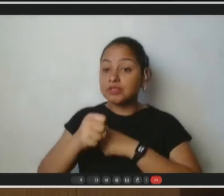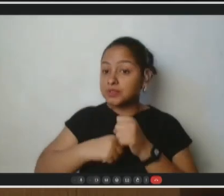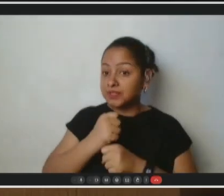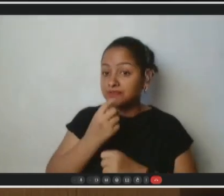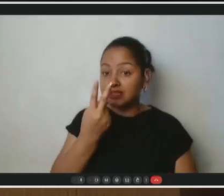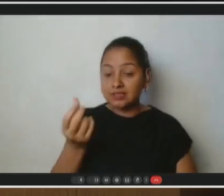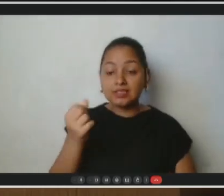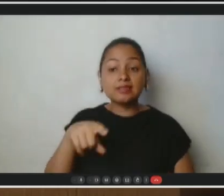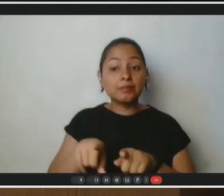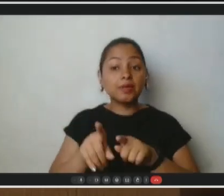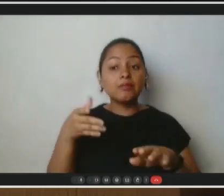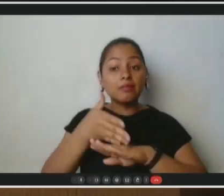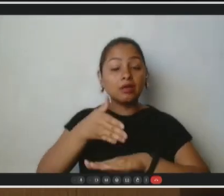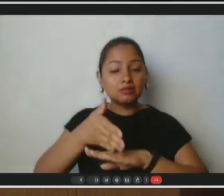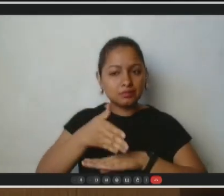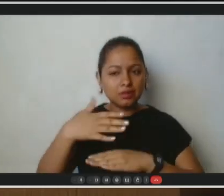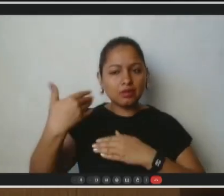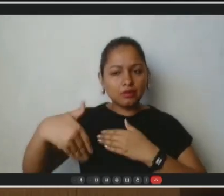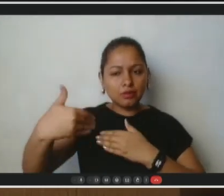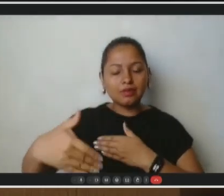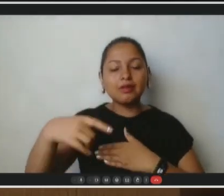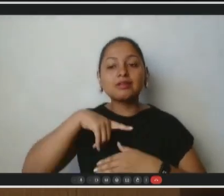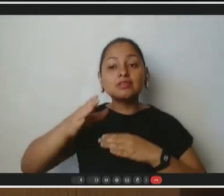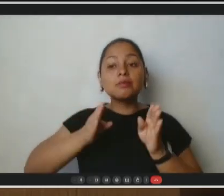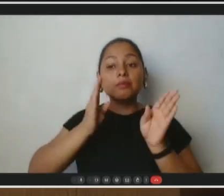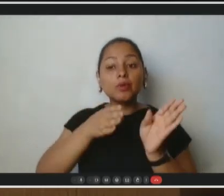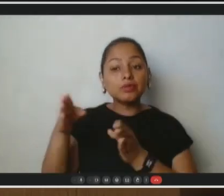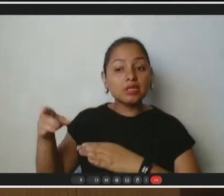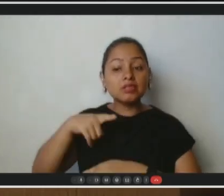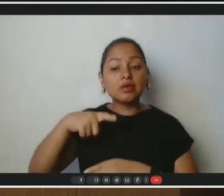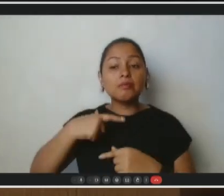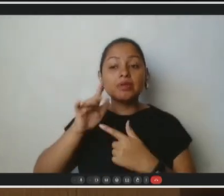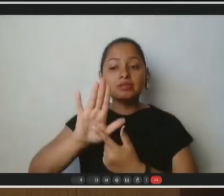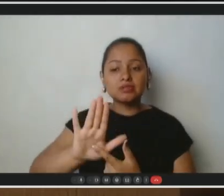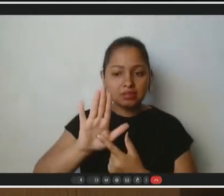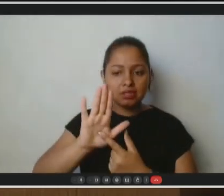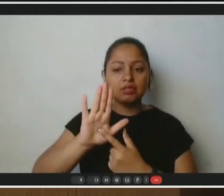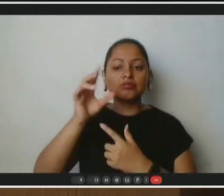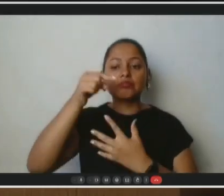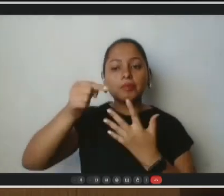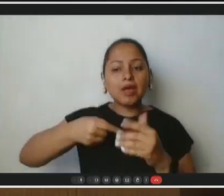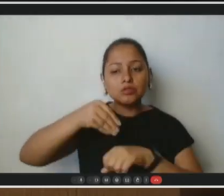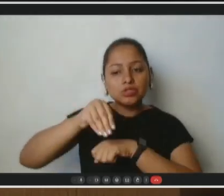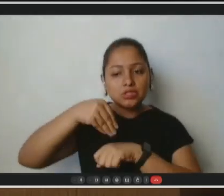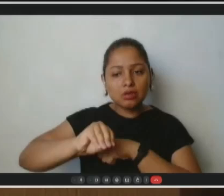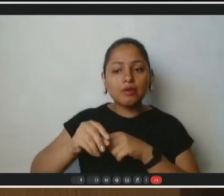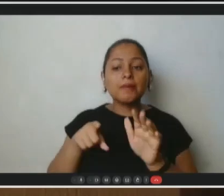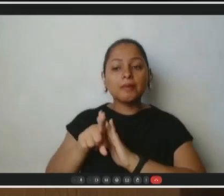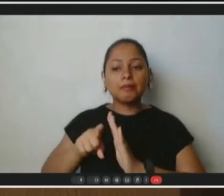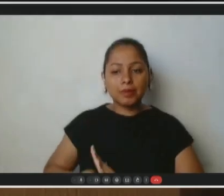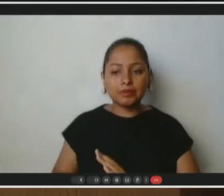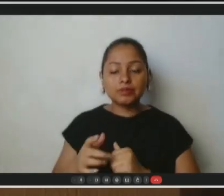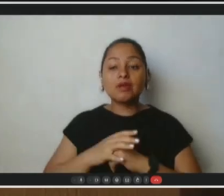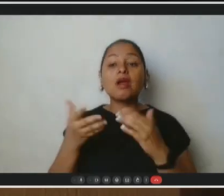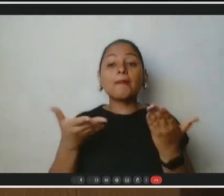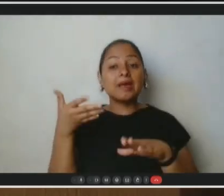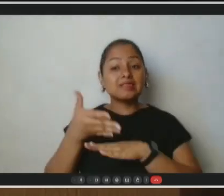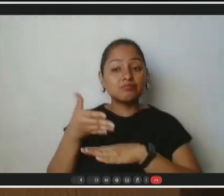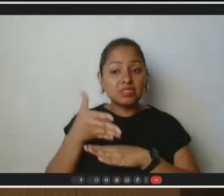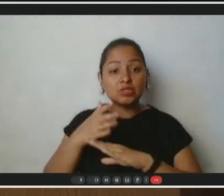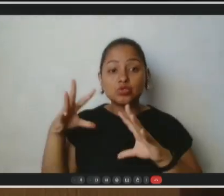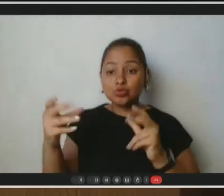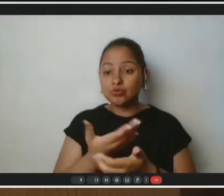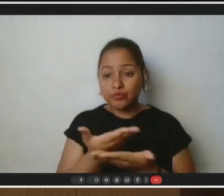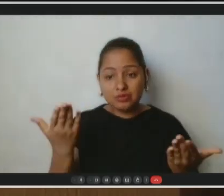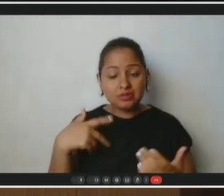participar ativamente desse processo, apresentando sugestões e questionamentos. A participação de todos é essencial